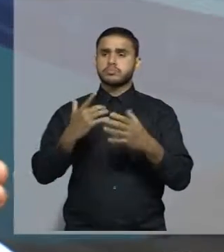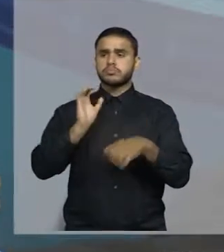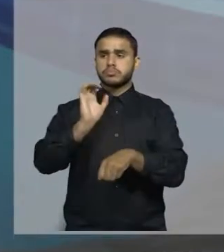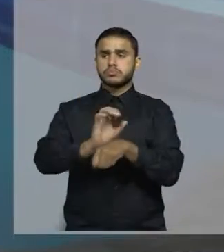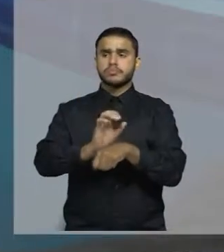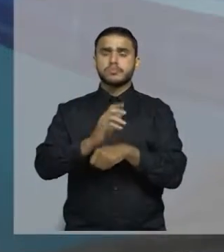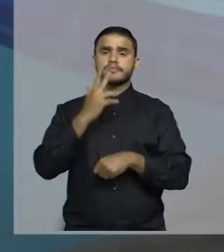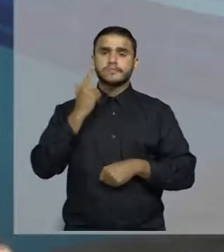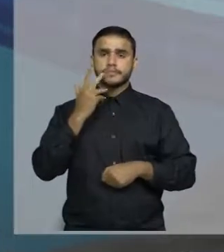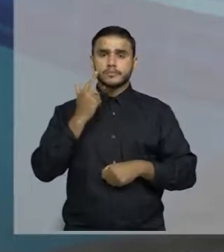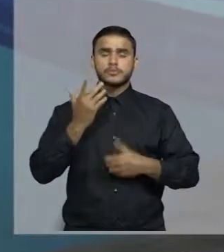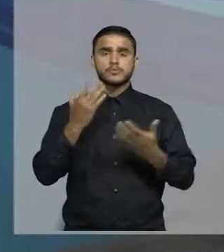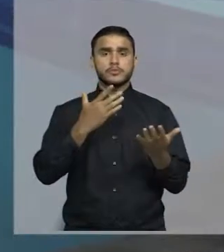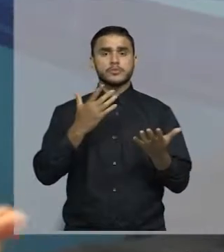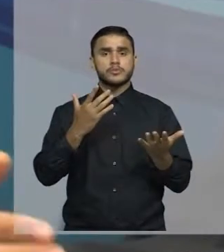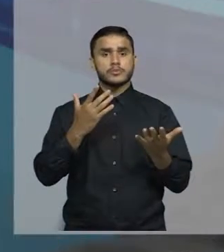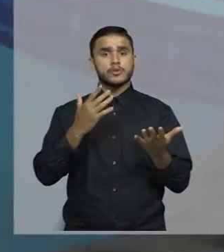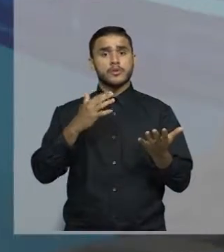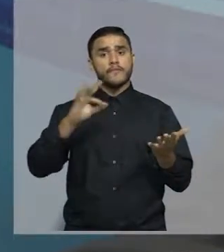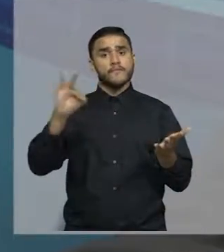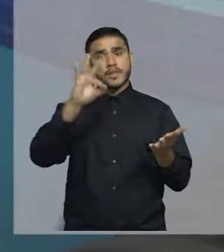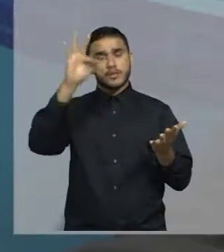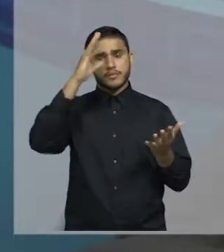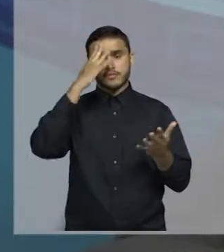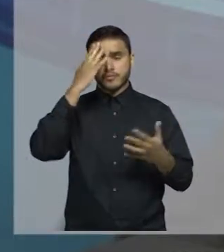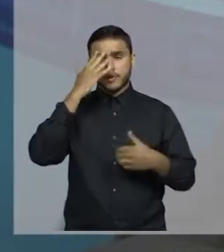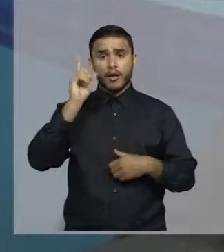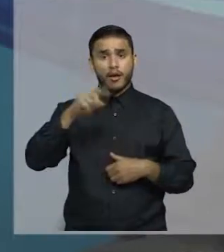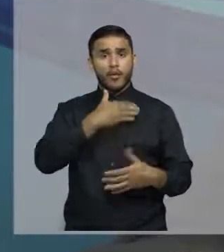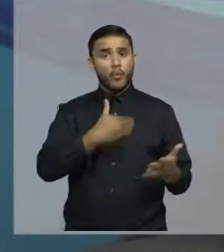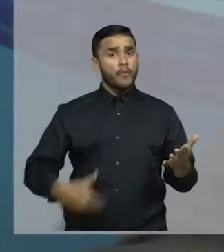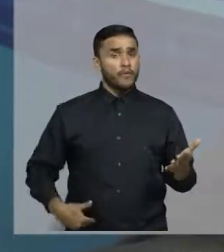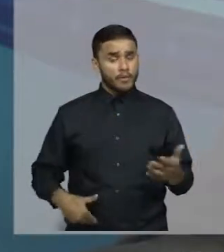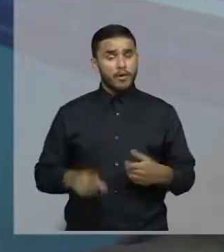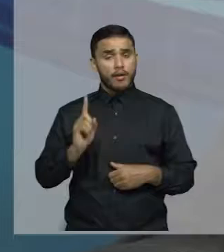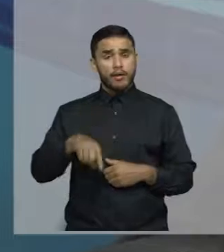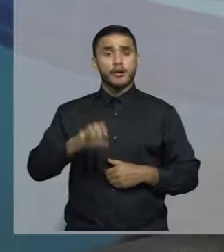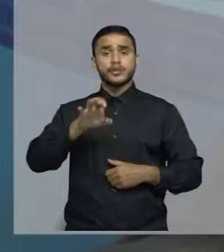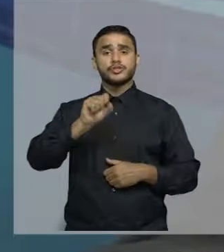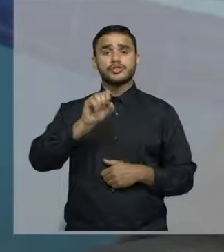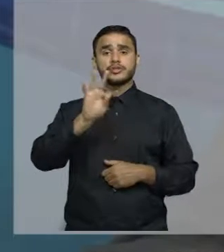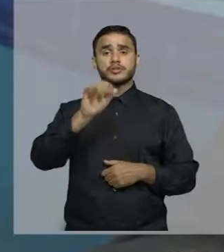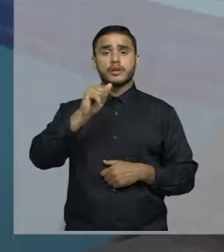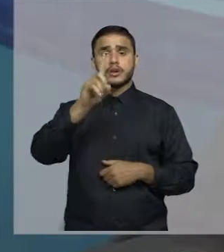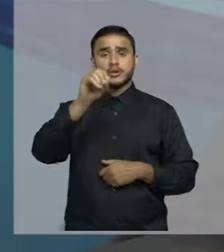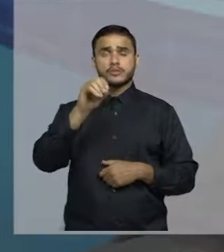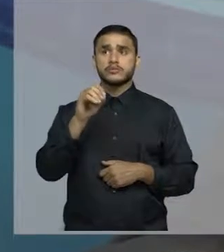Estado, Estado federado é Estado e União é Estado. E é preciso coordenar as ações de todos esses órgãos também,